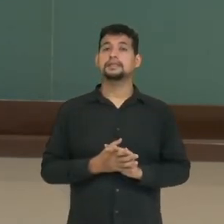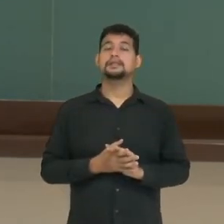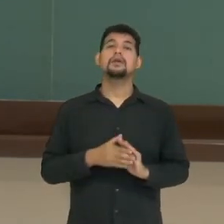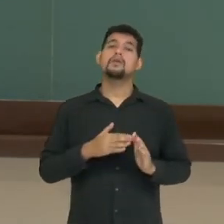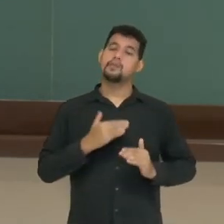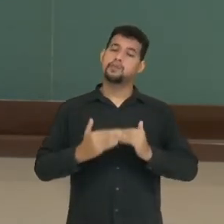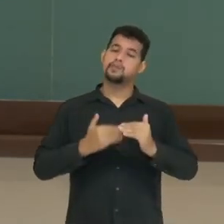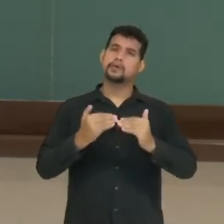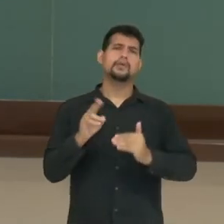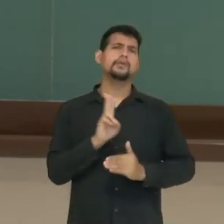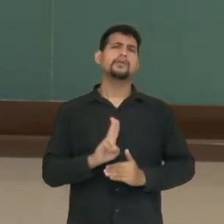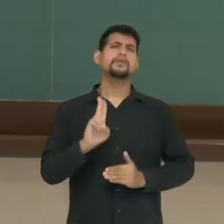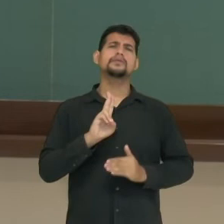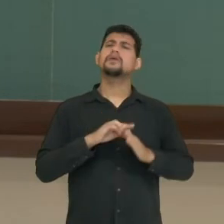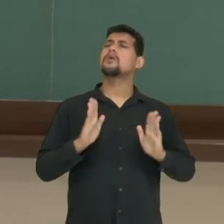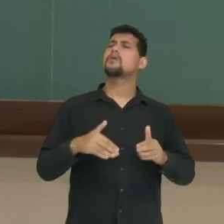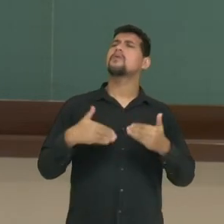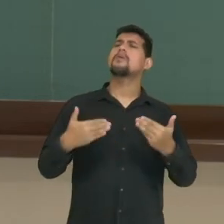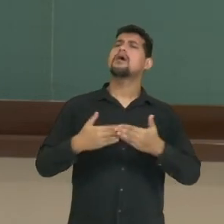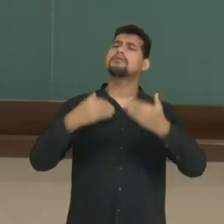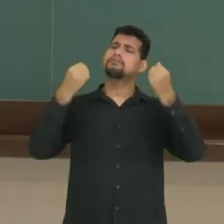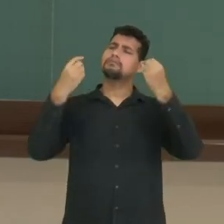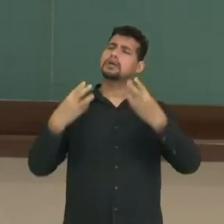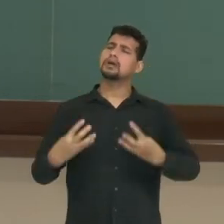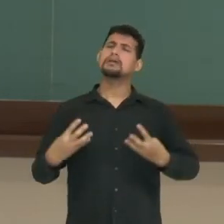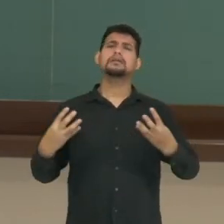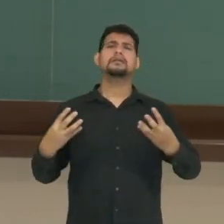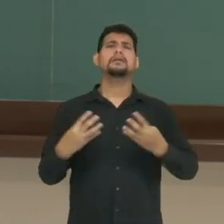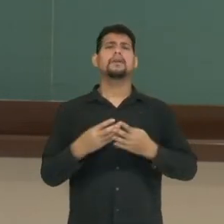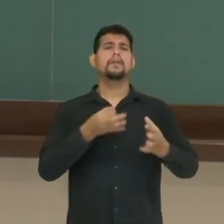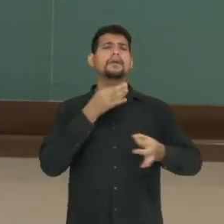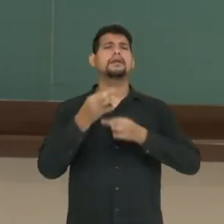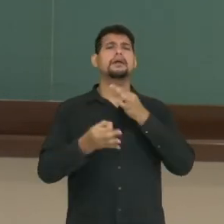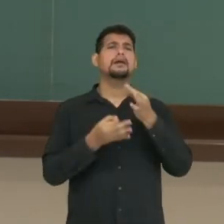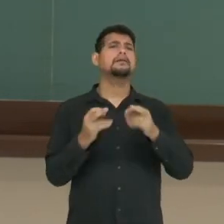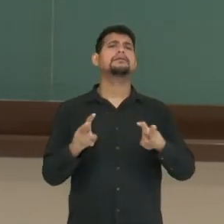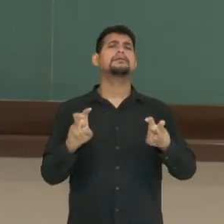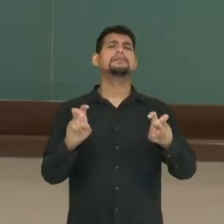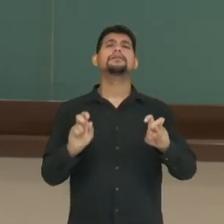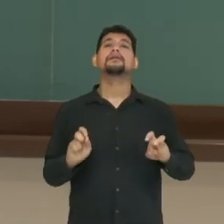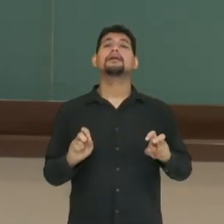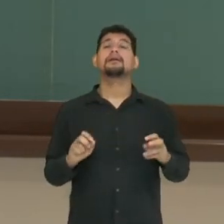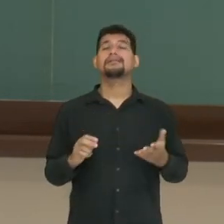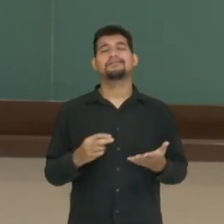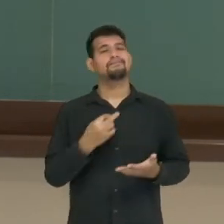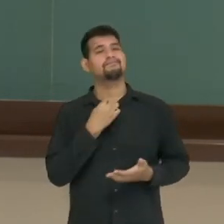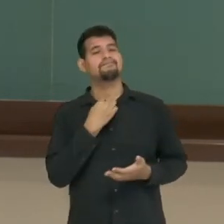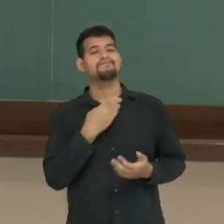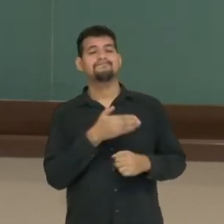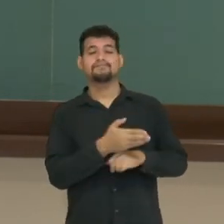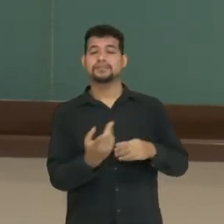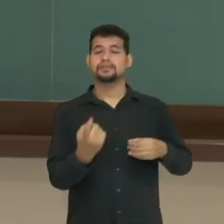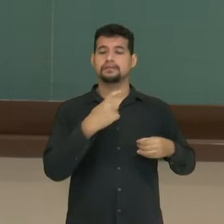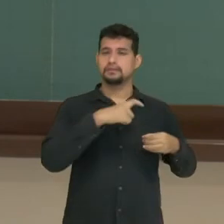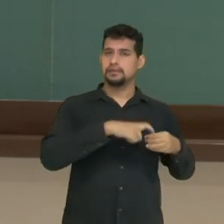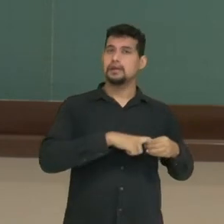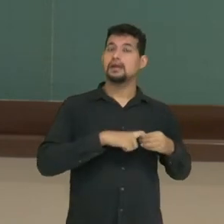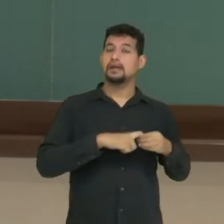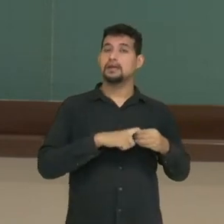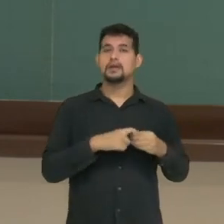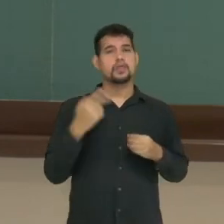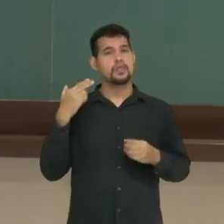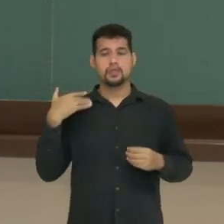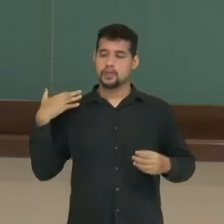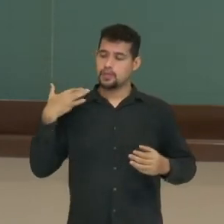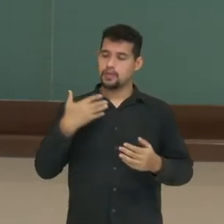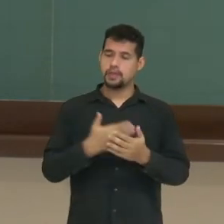periódico utilizou-se de quais argumentos para posicionar-se sobre a impossibilidade de retornarmos à